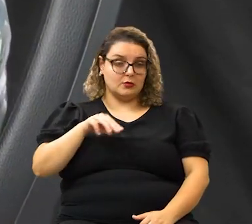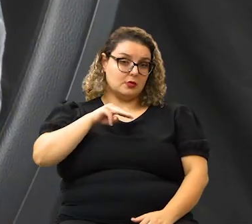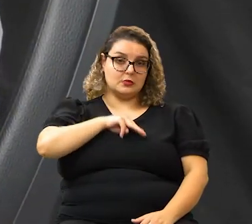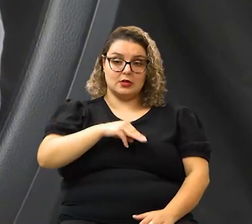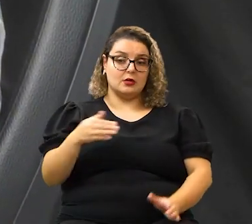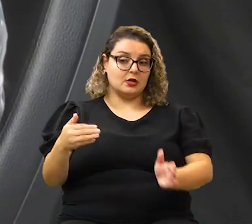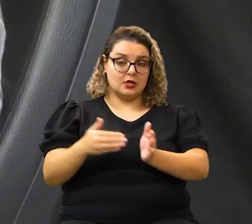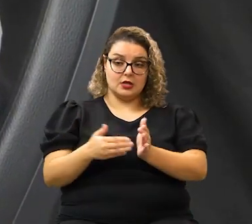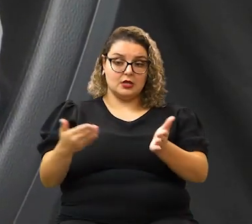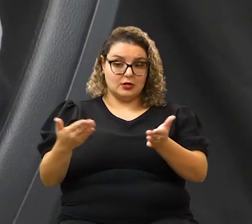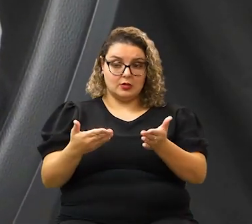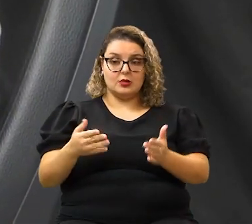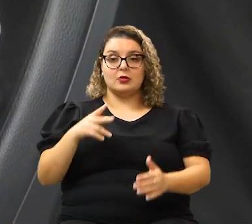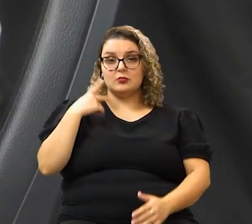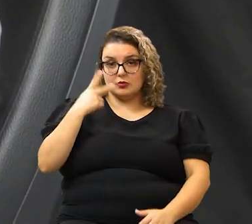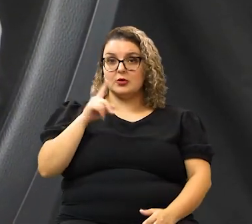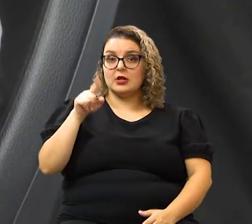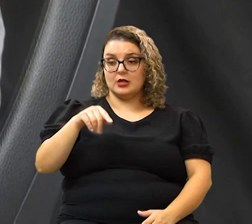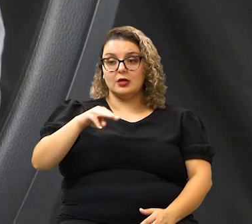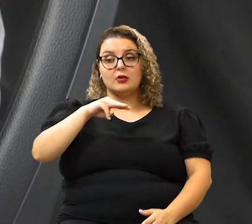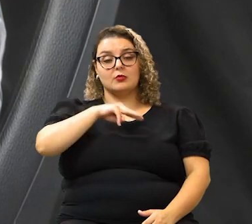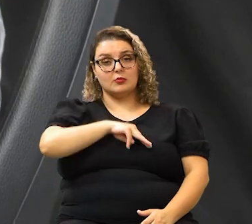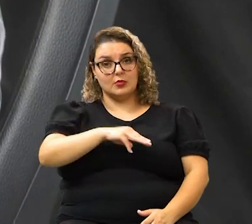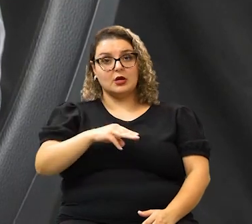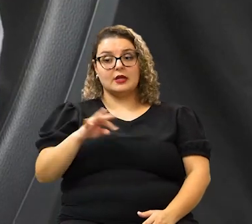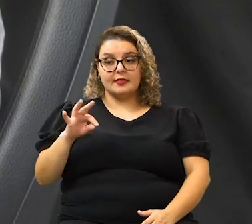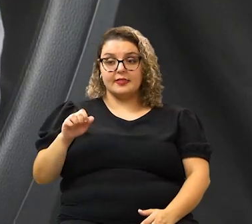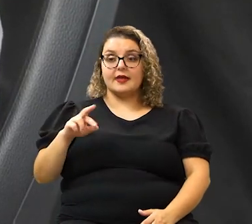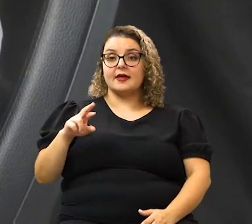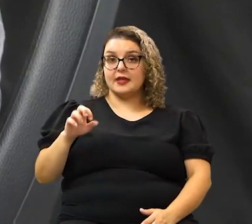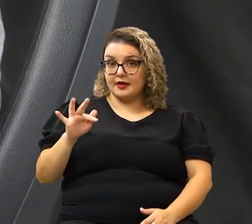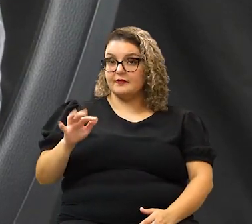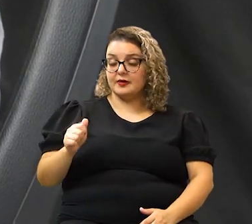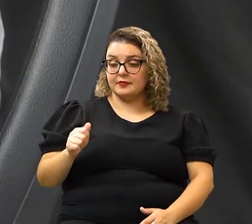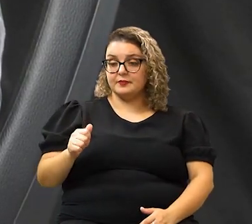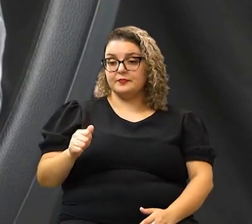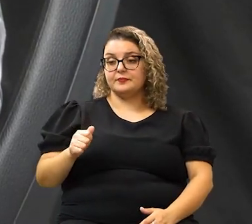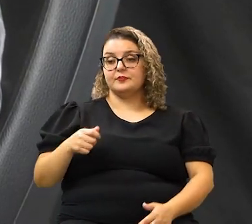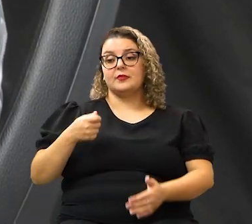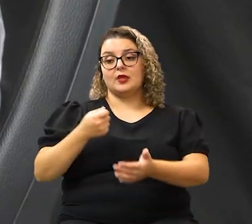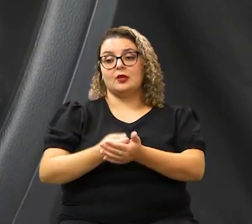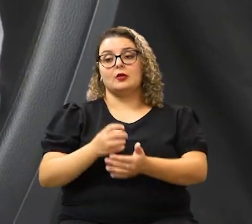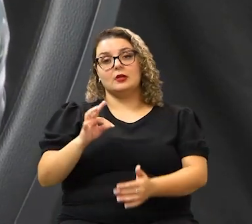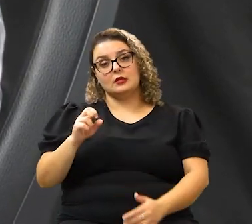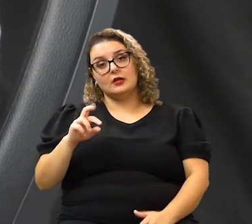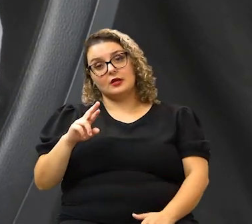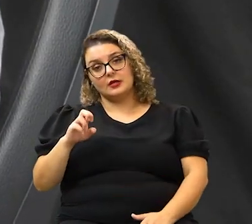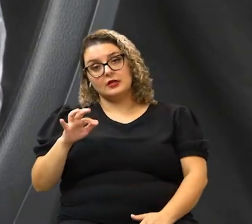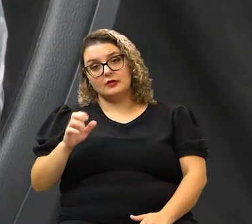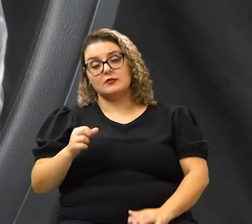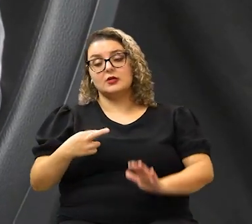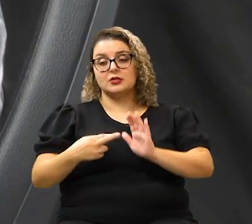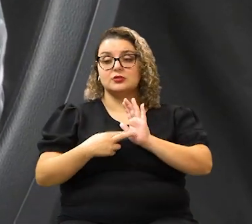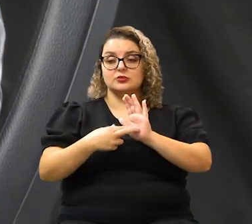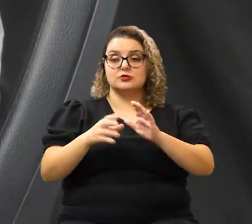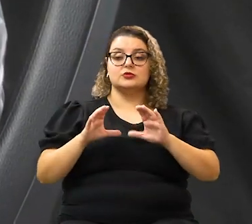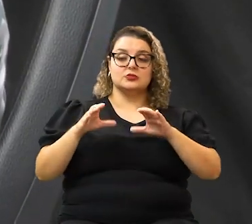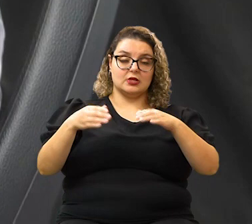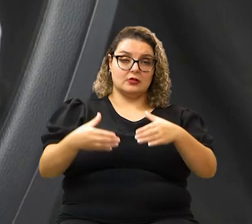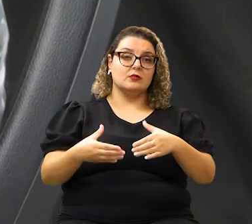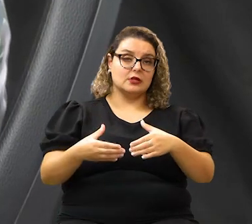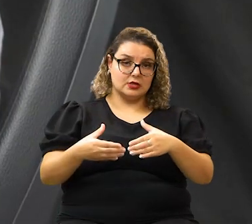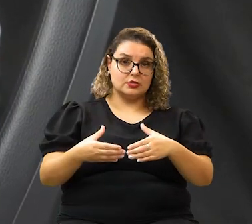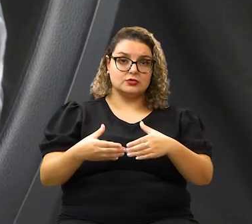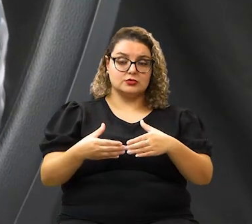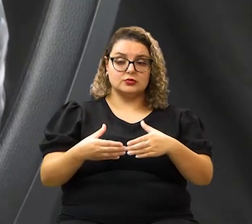uma tarefa, cumprir essa tarefa de representar esse grupo, esse coletivo, nas eleições. E